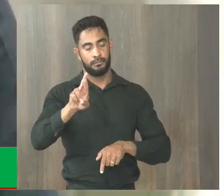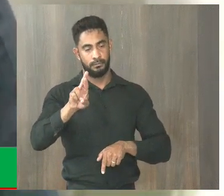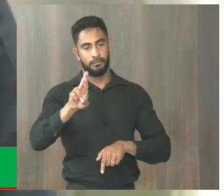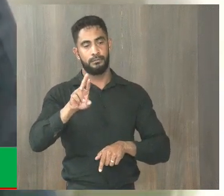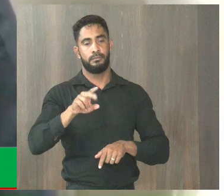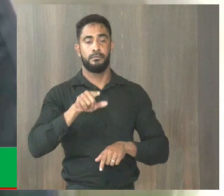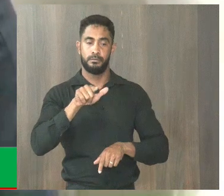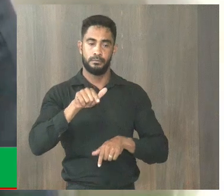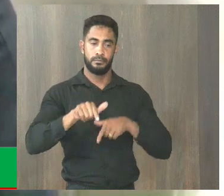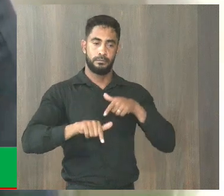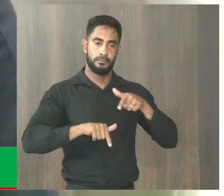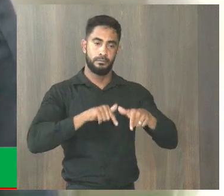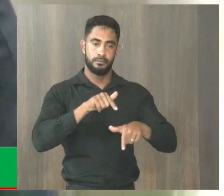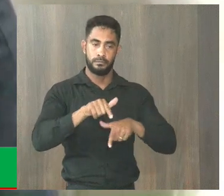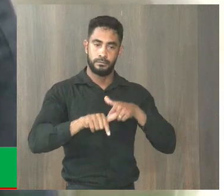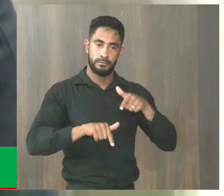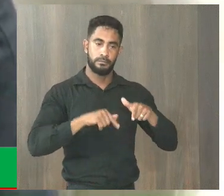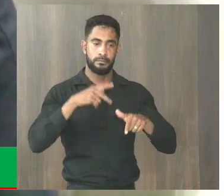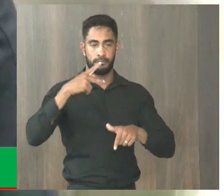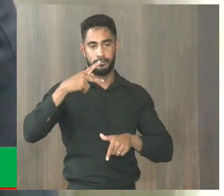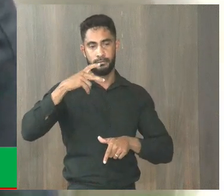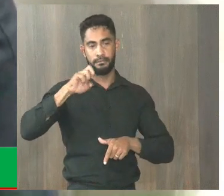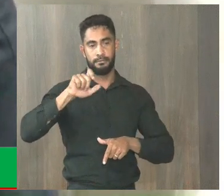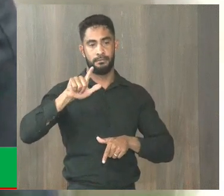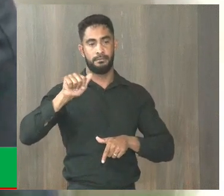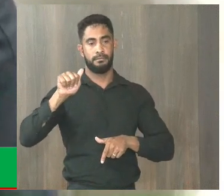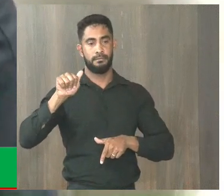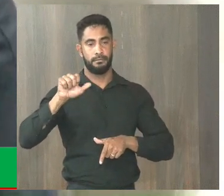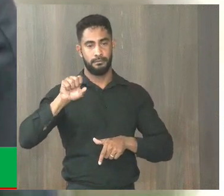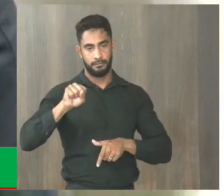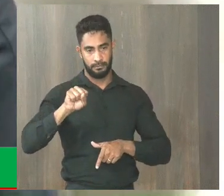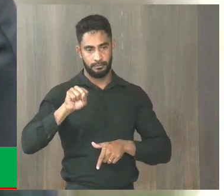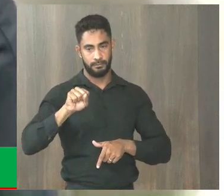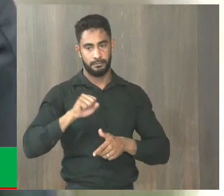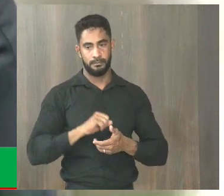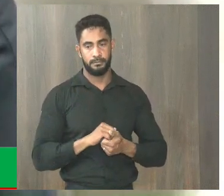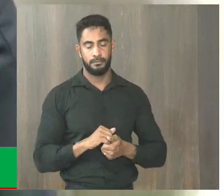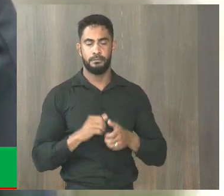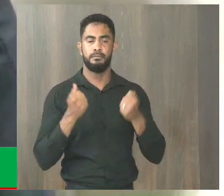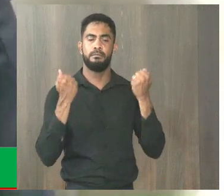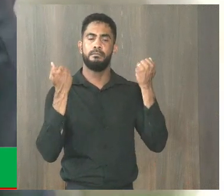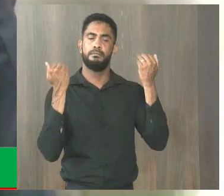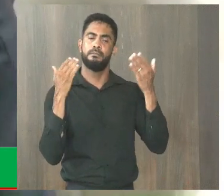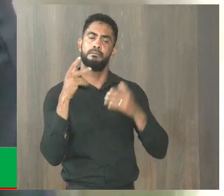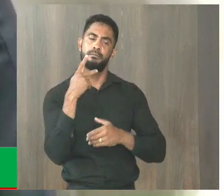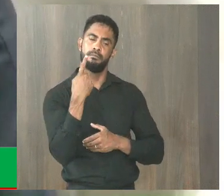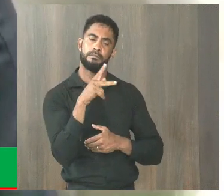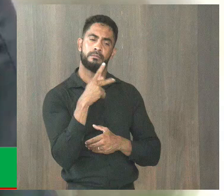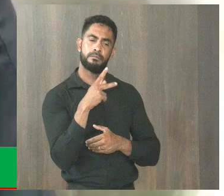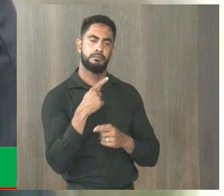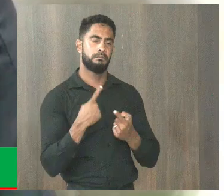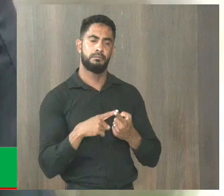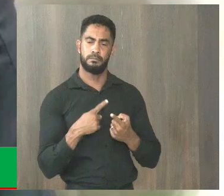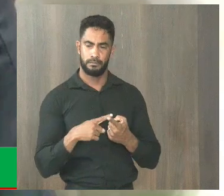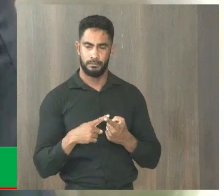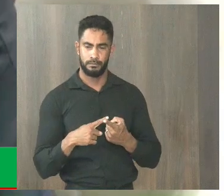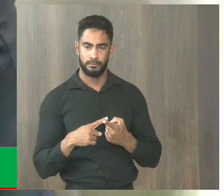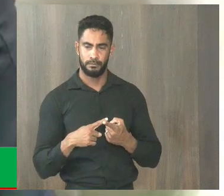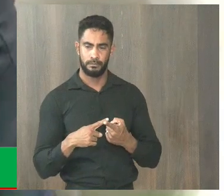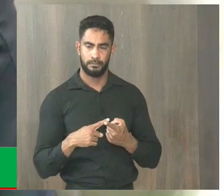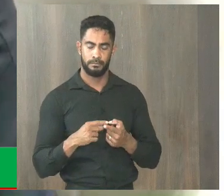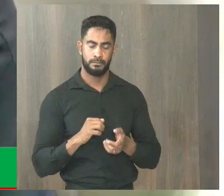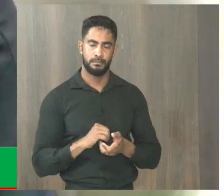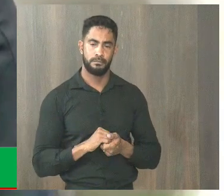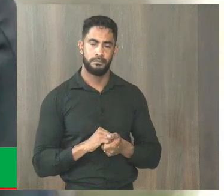Ele é o popular Pelas, porque esses aplausos é merecedor o nosso